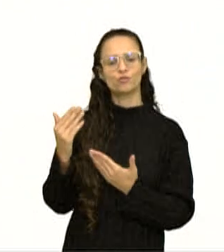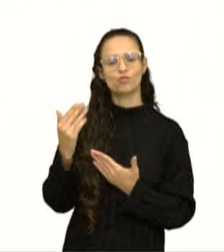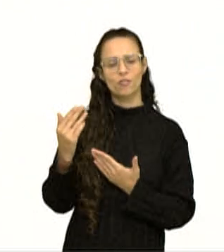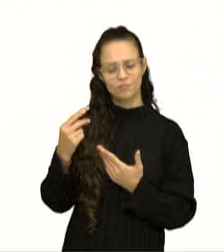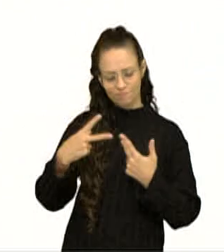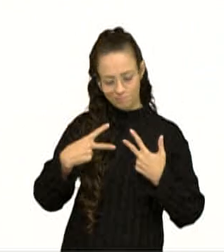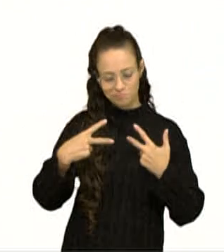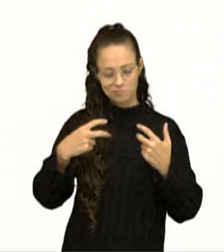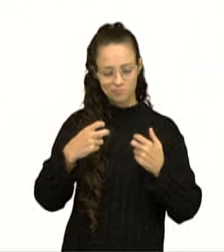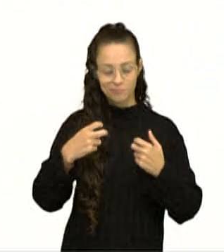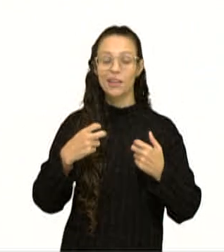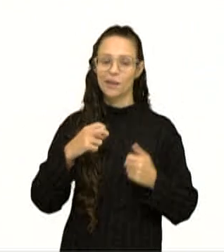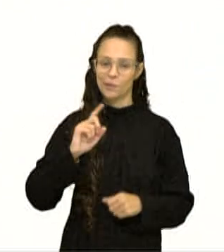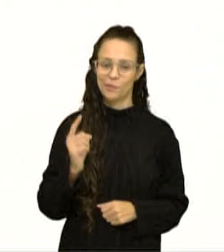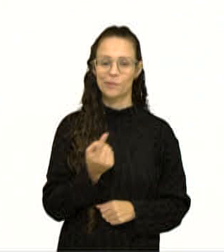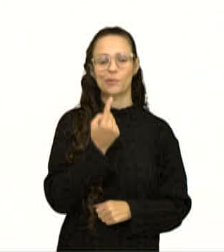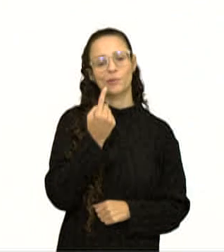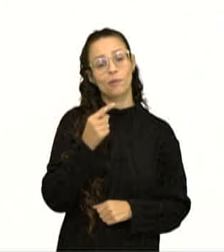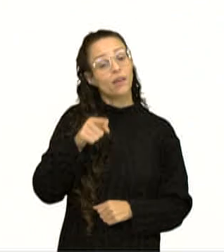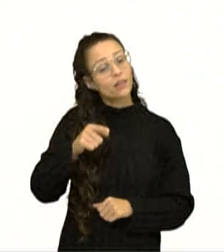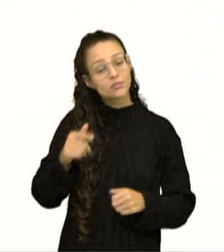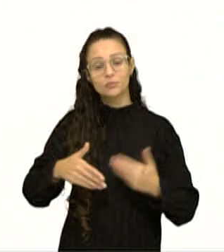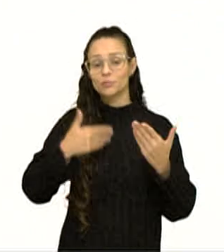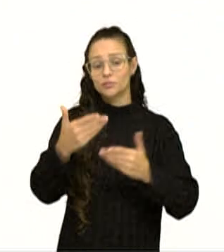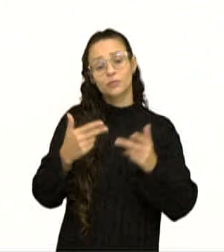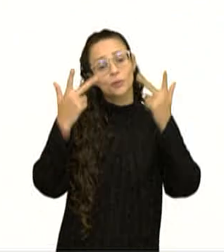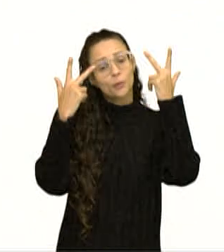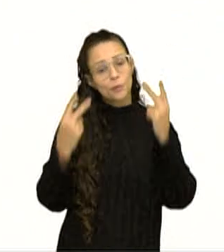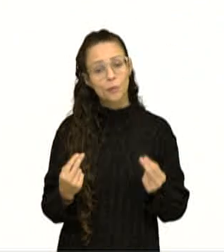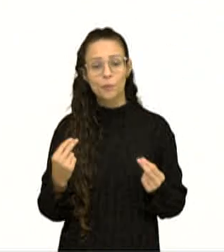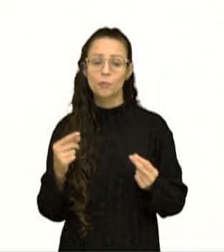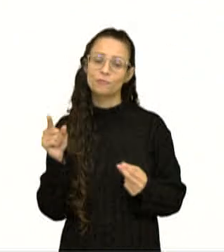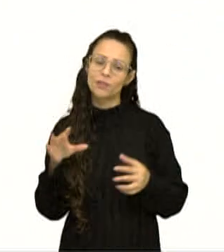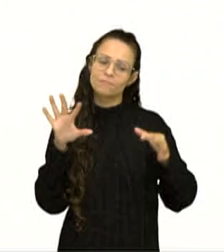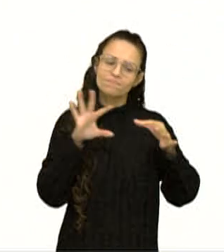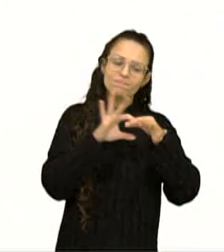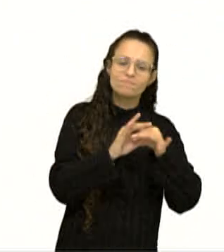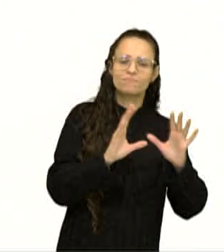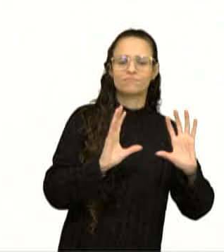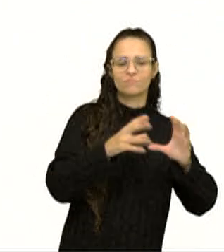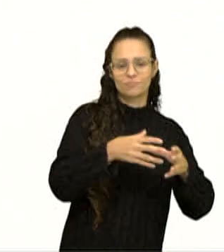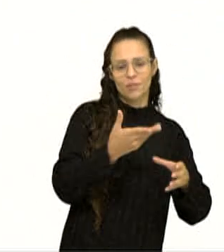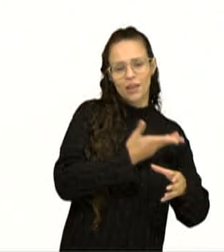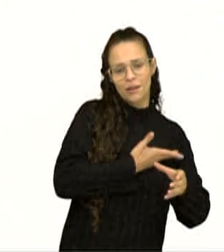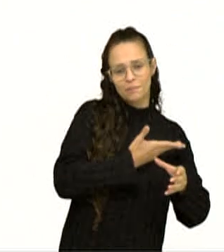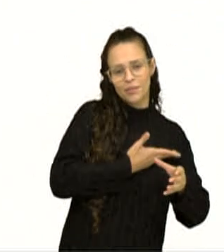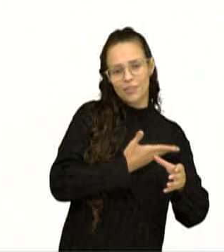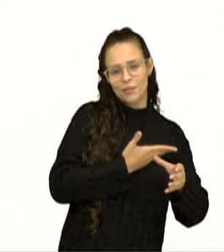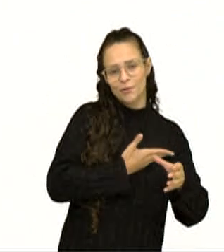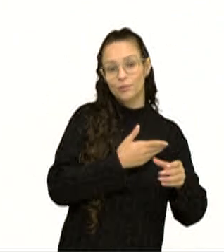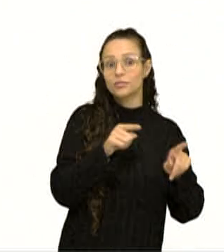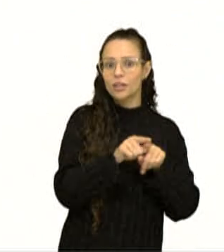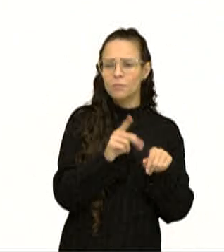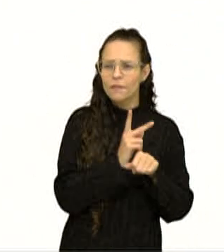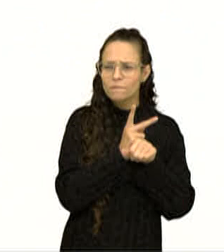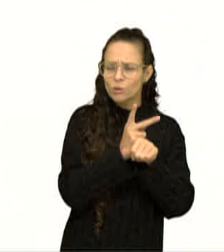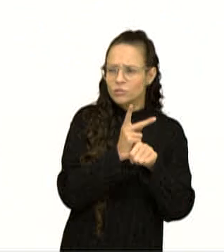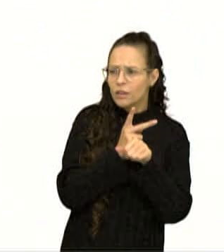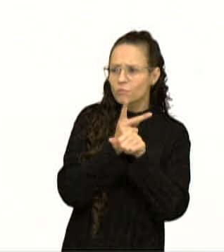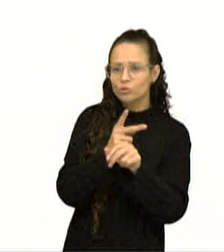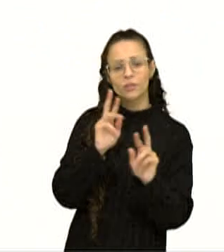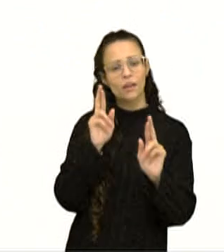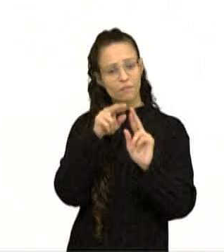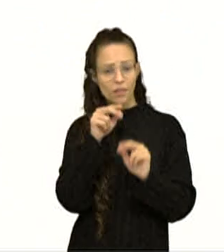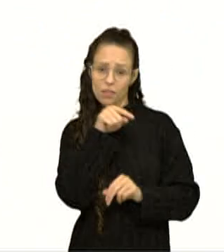única. Nesse processo, é comum que ele se identifique com um grupo de amigos e passe a buscar referências, então,